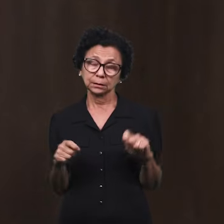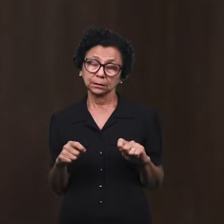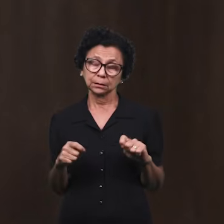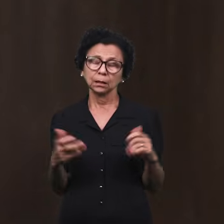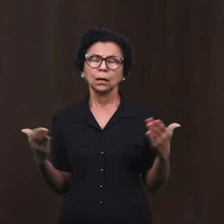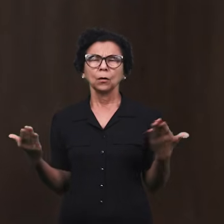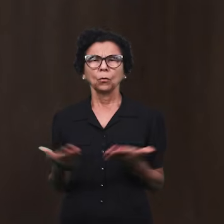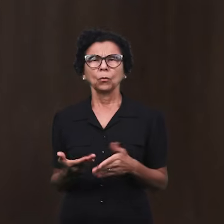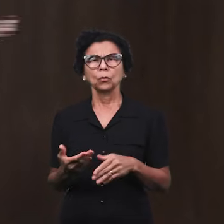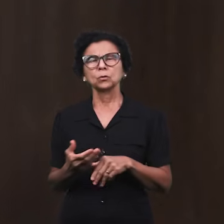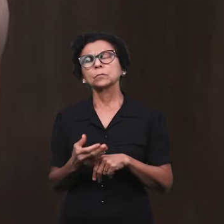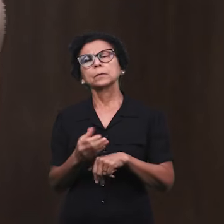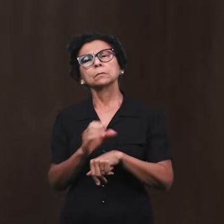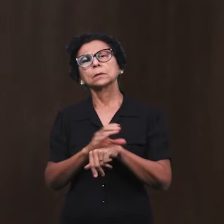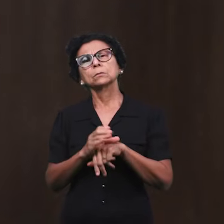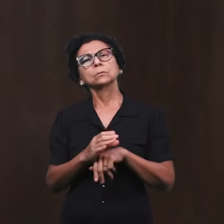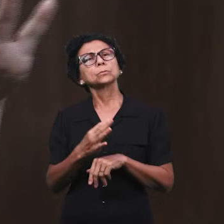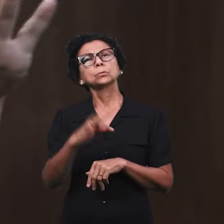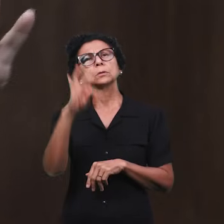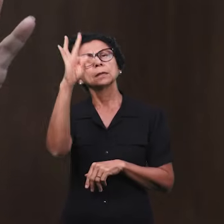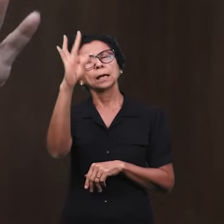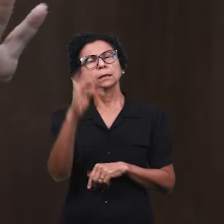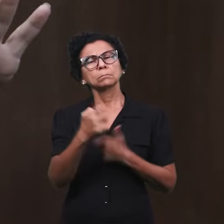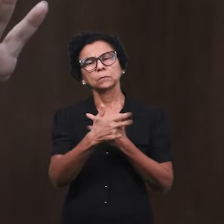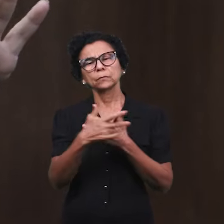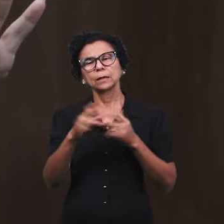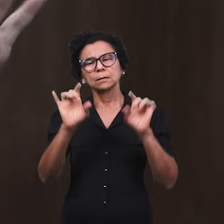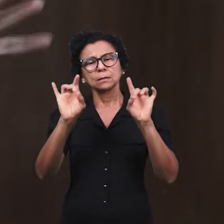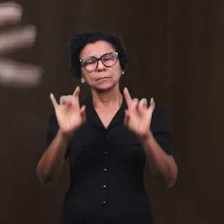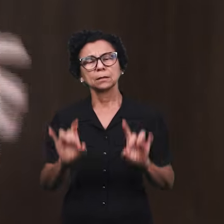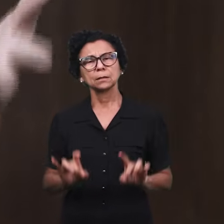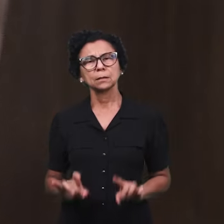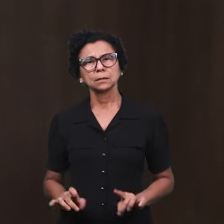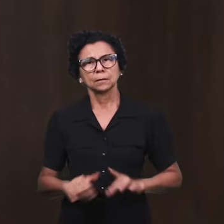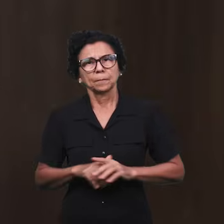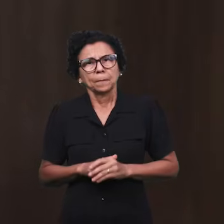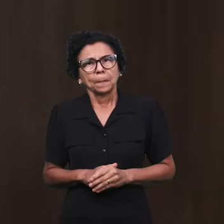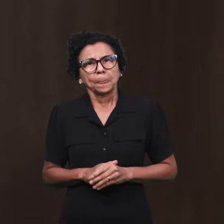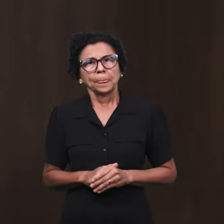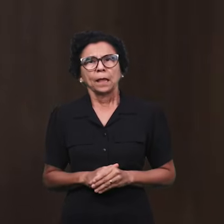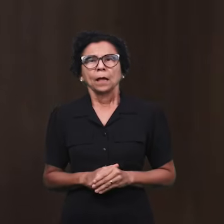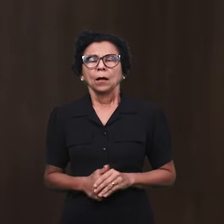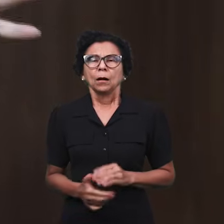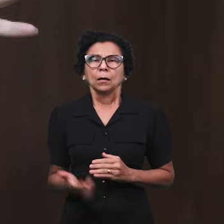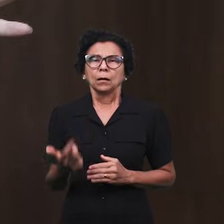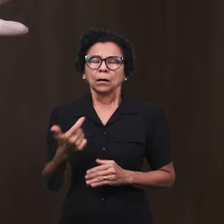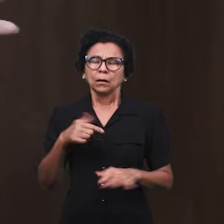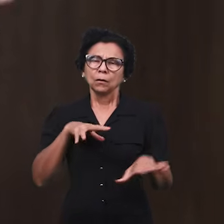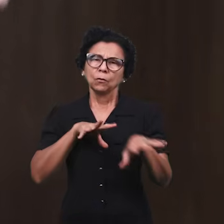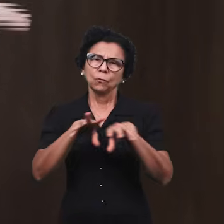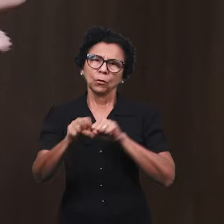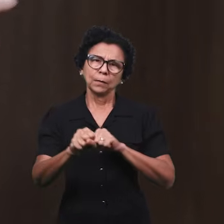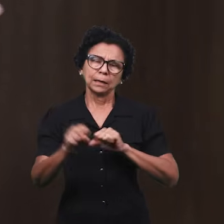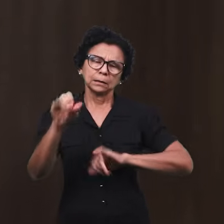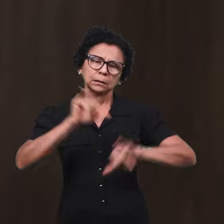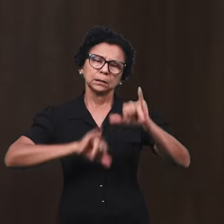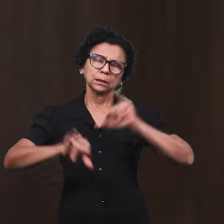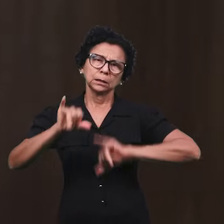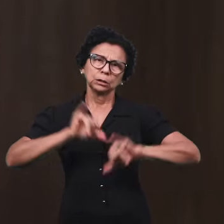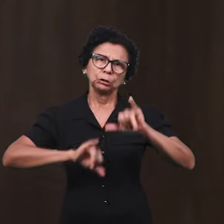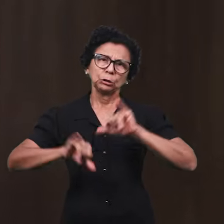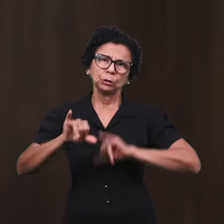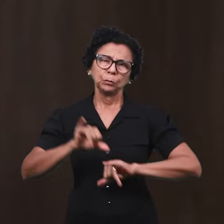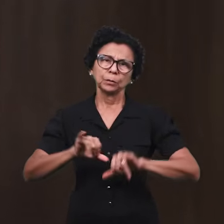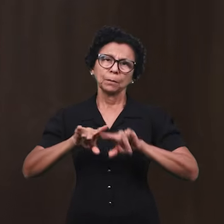tem as especializações. Ah, que nem eu sou formada em licenciatura em Química, mas eu tenho uma especialização como tradutor e intérprete, porque eu não fiz a Faculdade